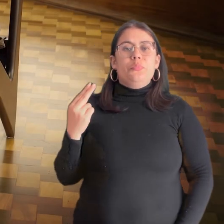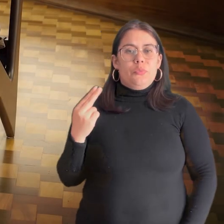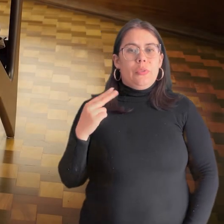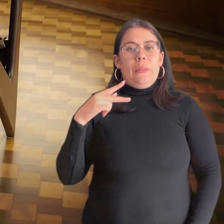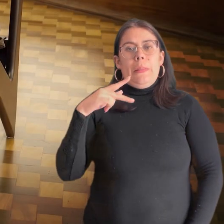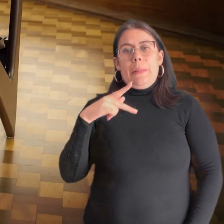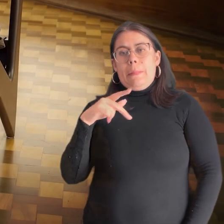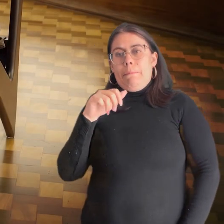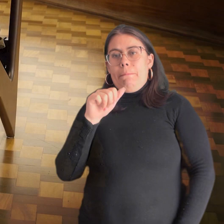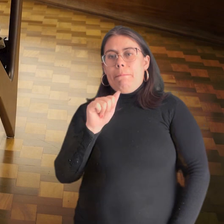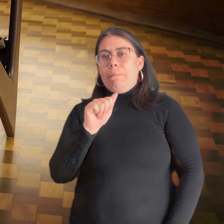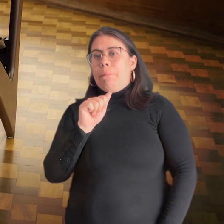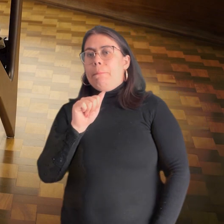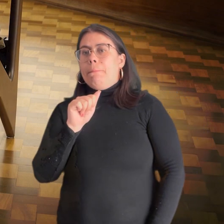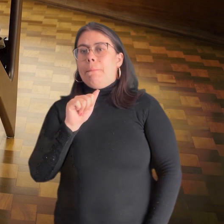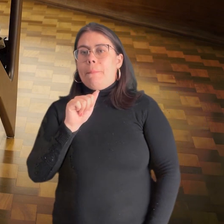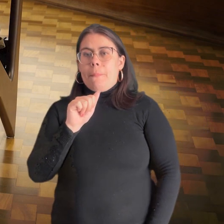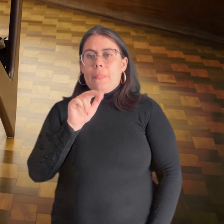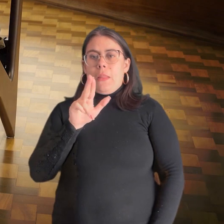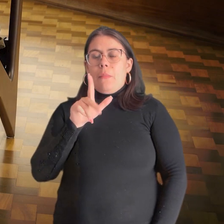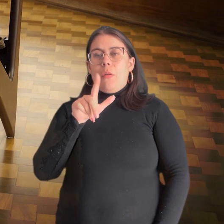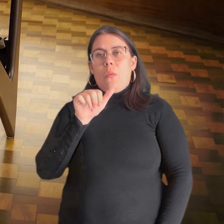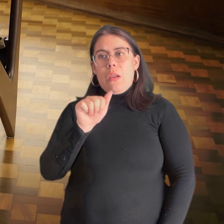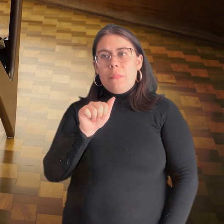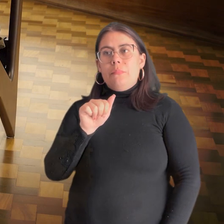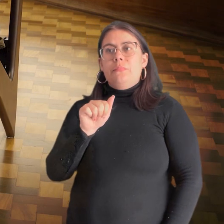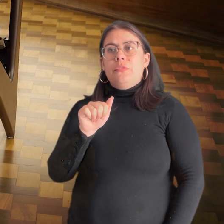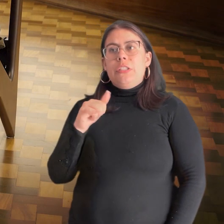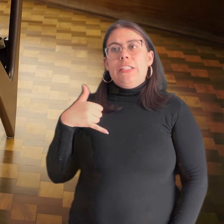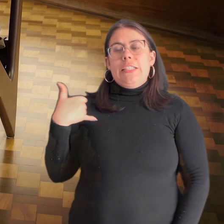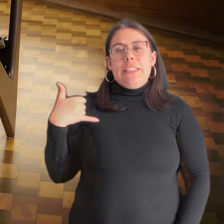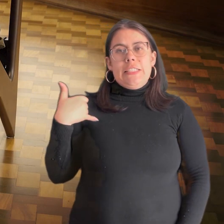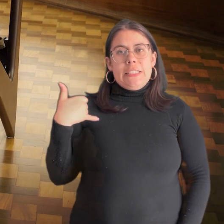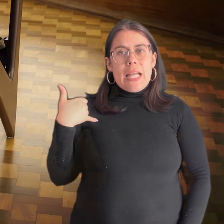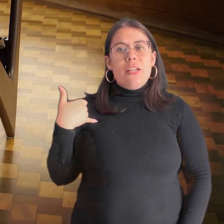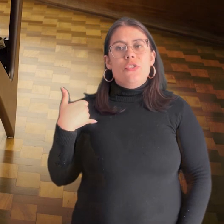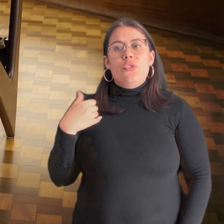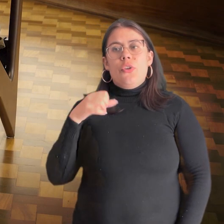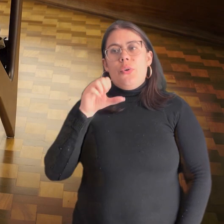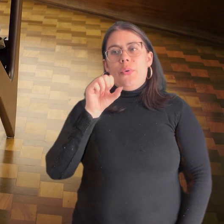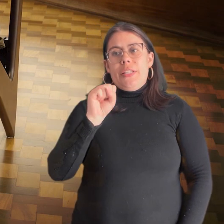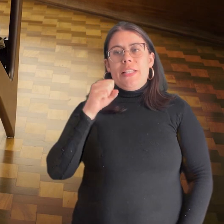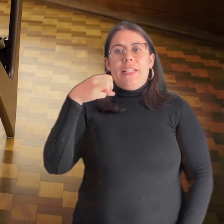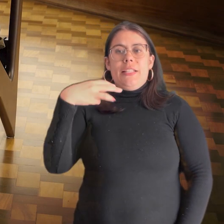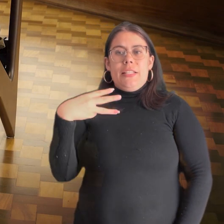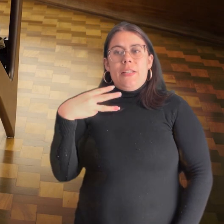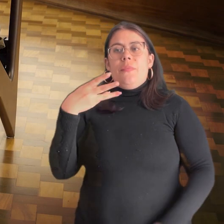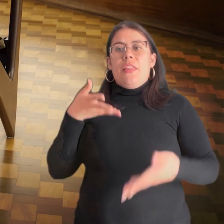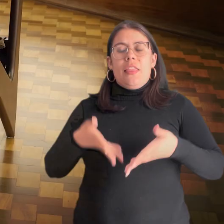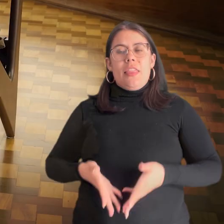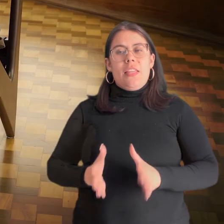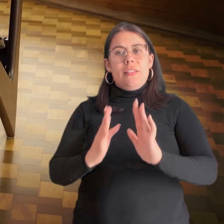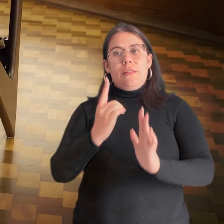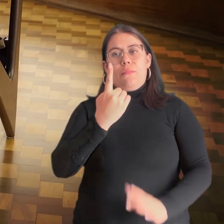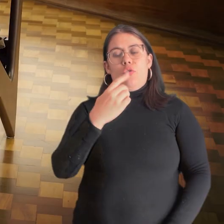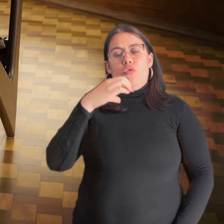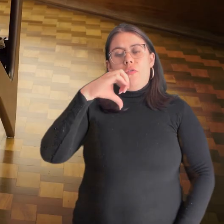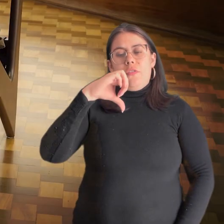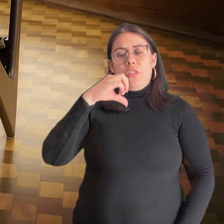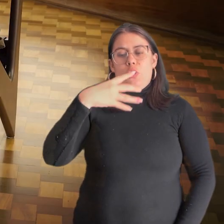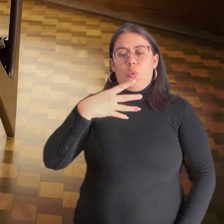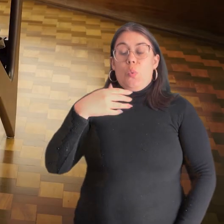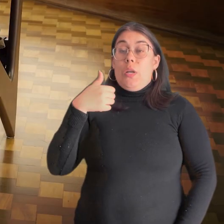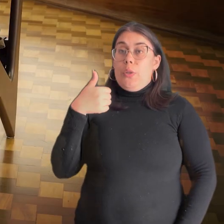arquiteto, eu tenho 83 anos, portanto nasci em 1941, grosso